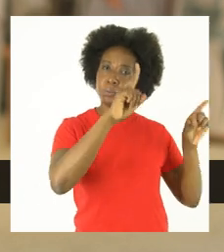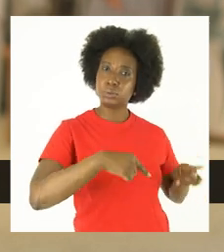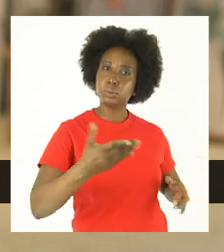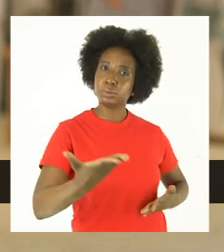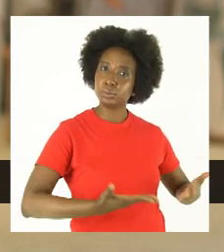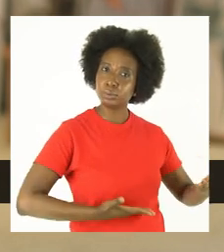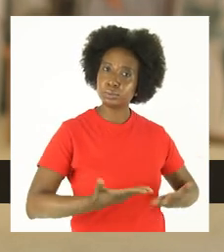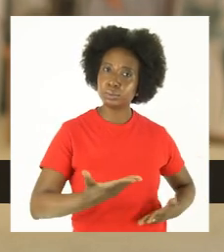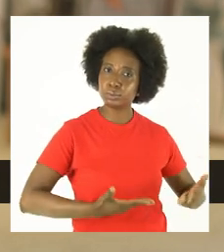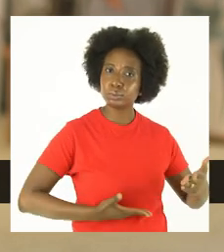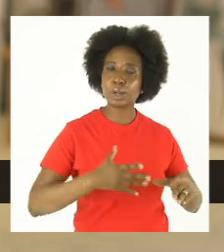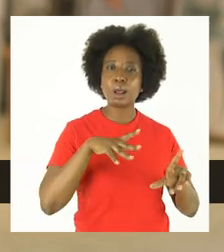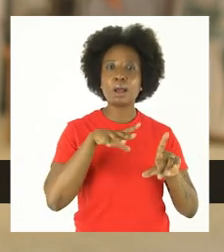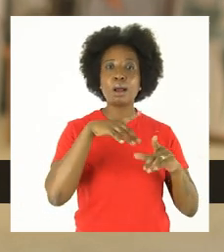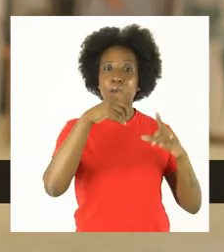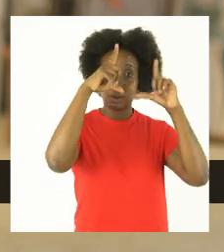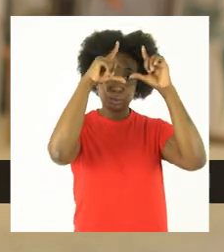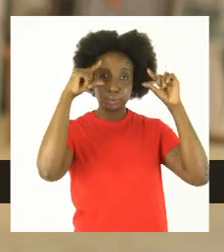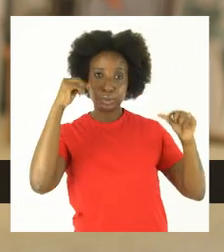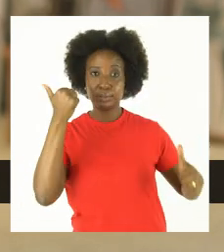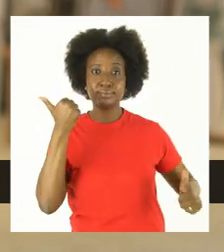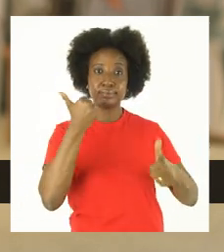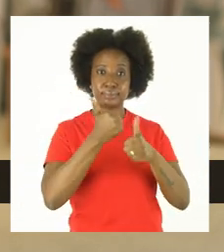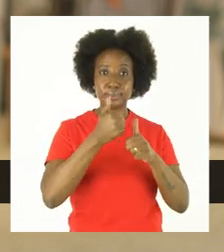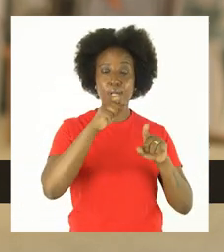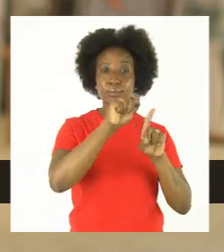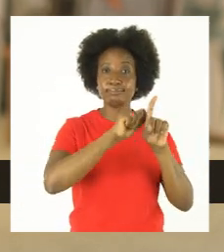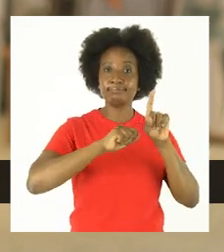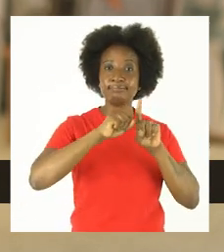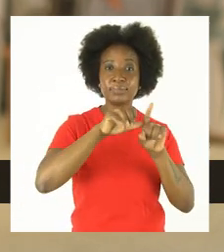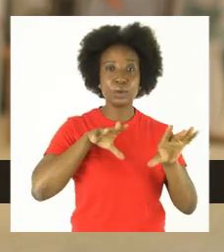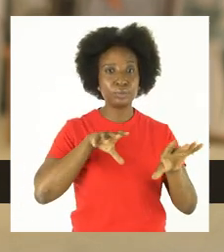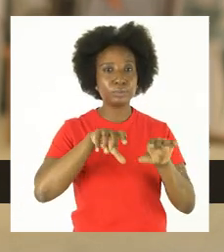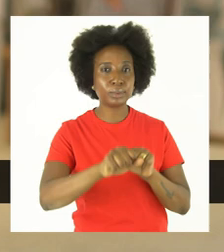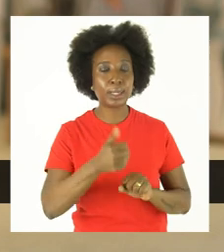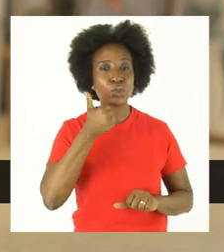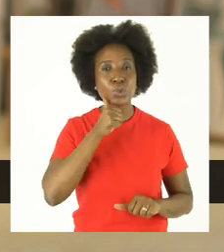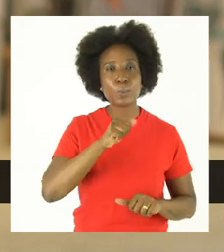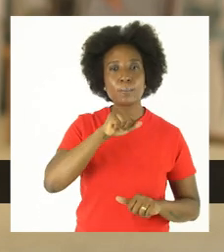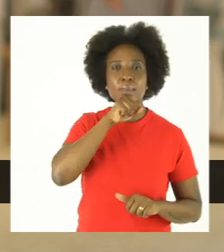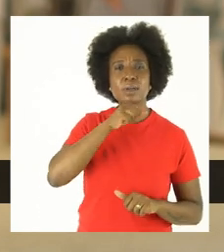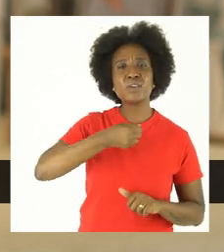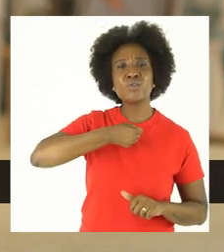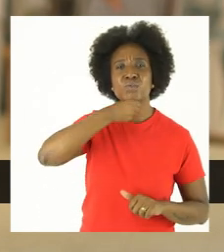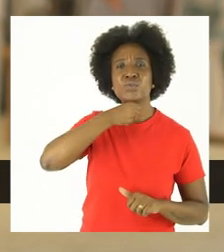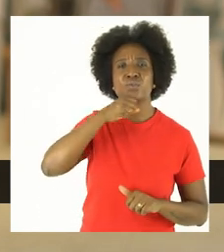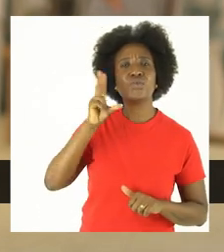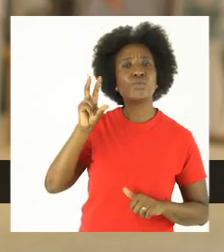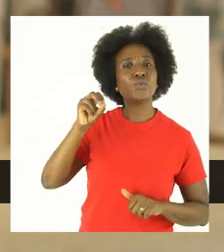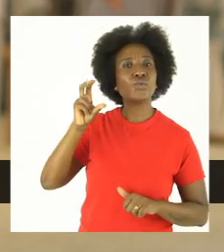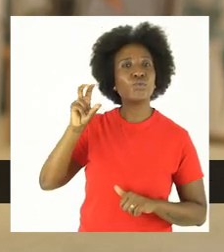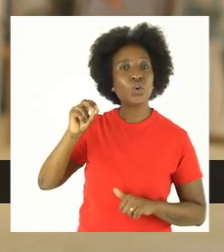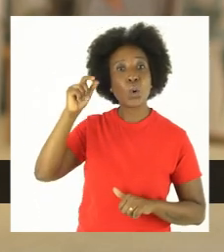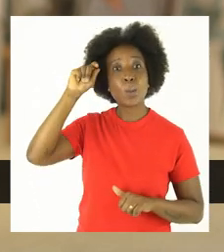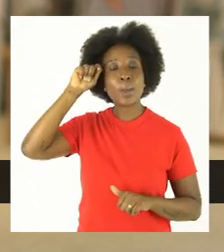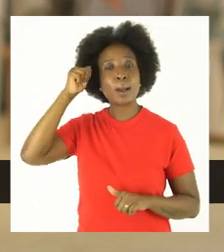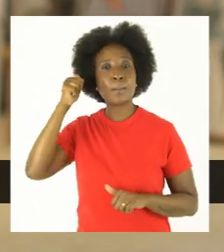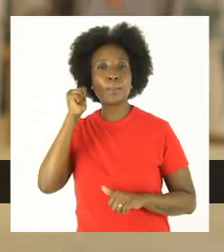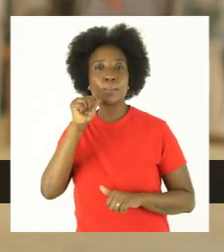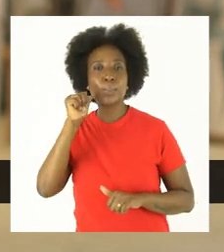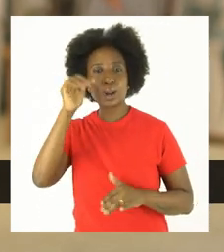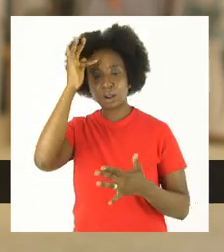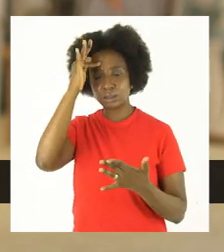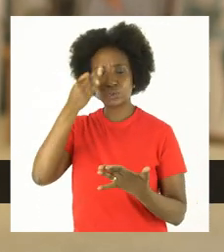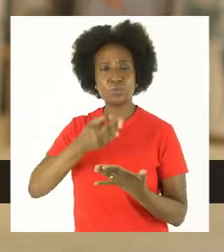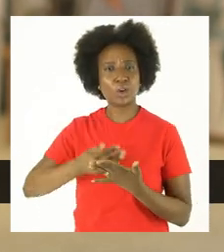auxiliar de enfermagem e sou assistente social de formação. Sou mãe, avó e bisavó e uma mulher de fé.